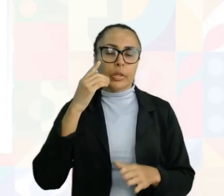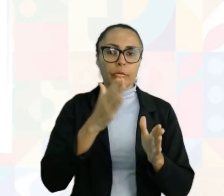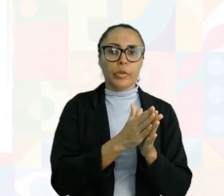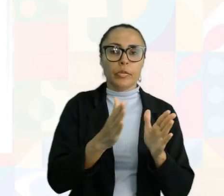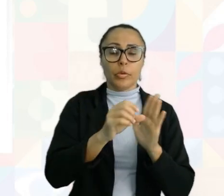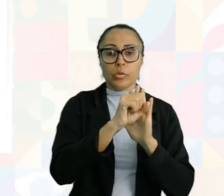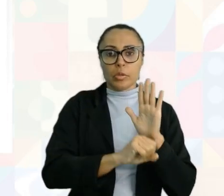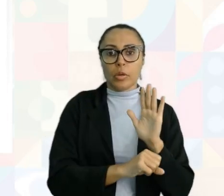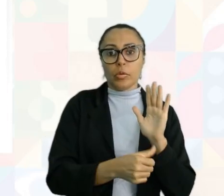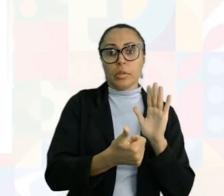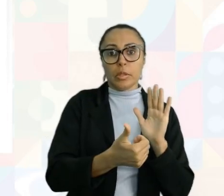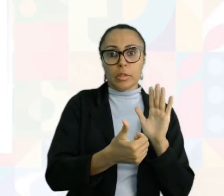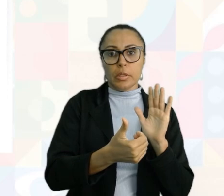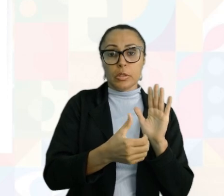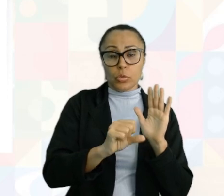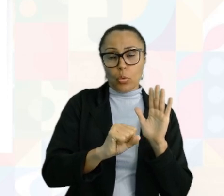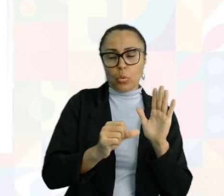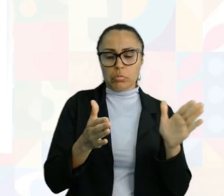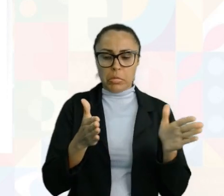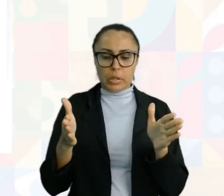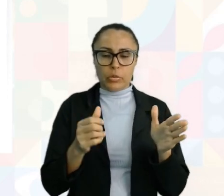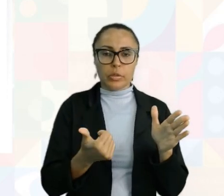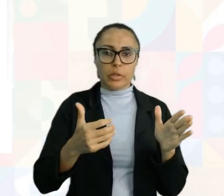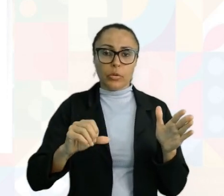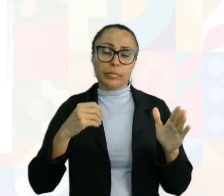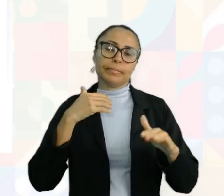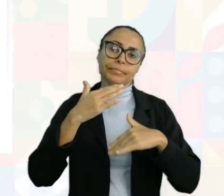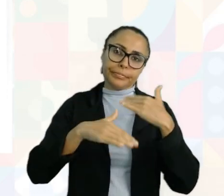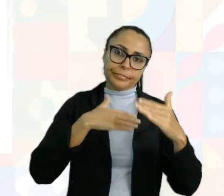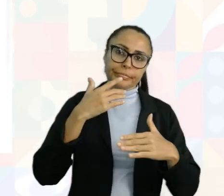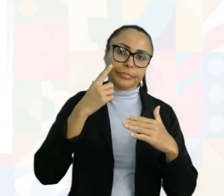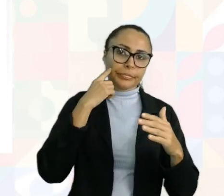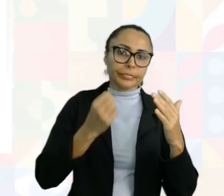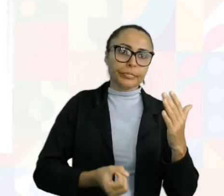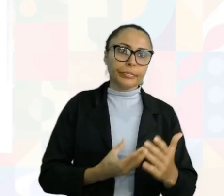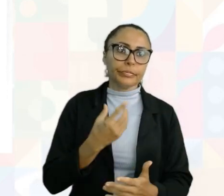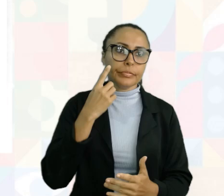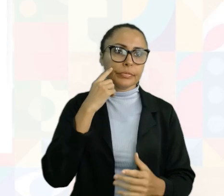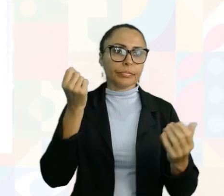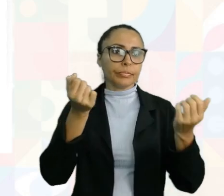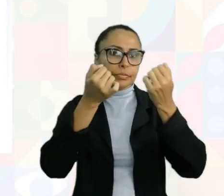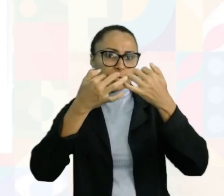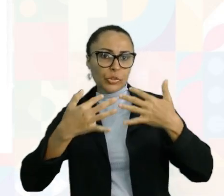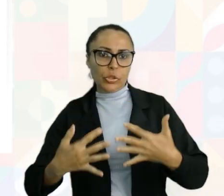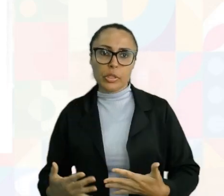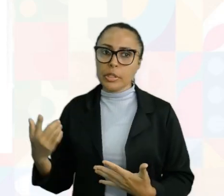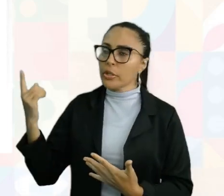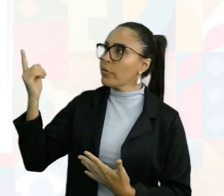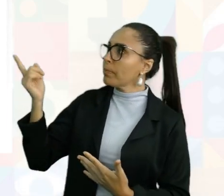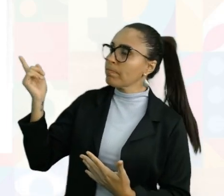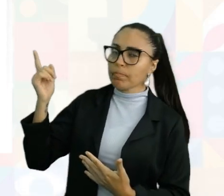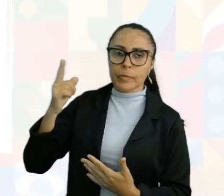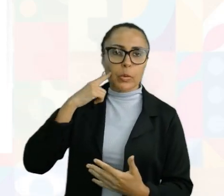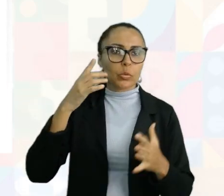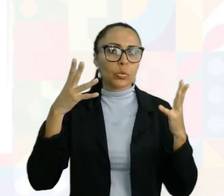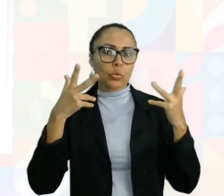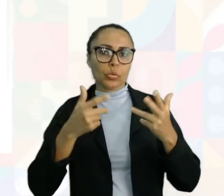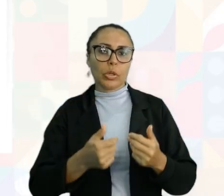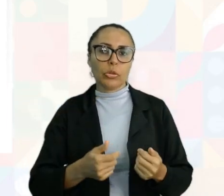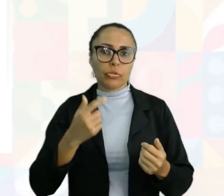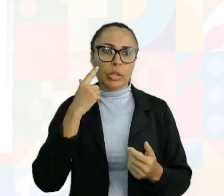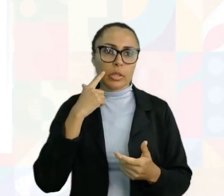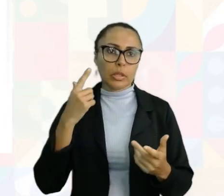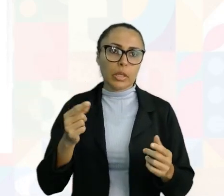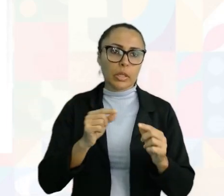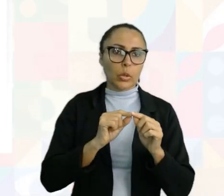século XVIII e o início do século XIX, foi quem desenvolveu, criou a geometria descritiva. Então, tudo que a gente tem em termos de